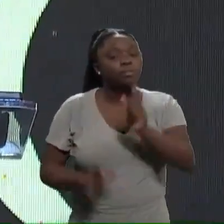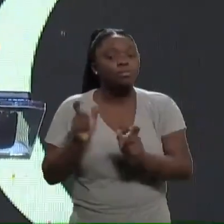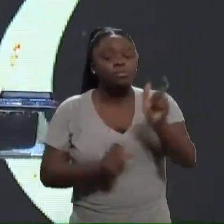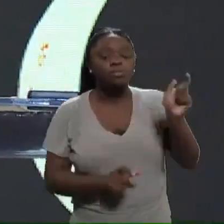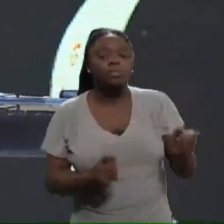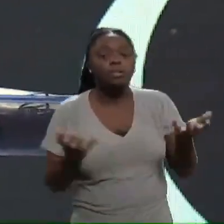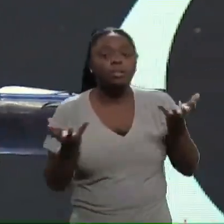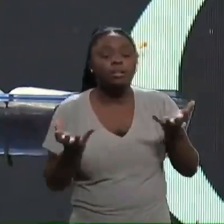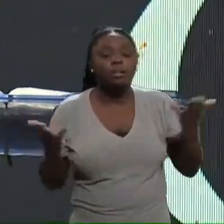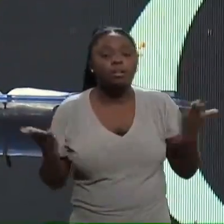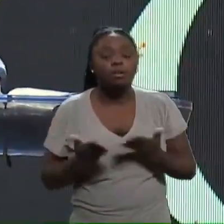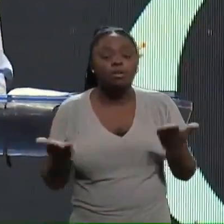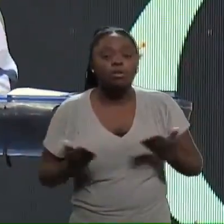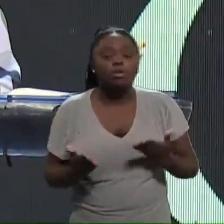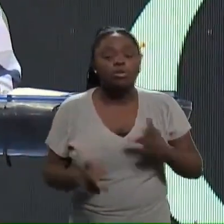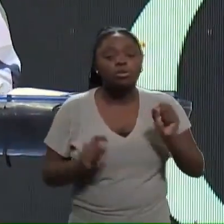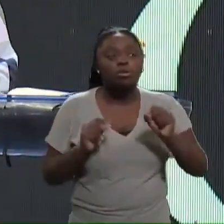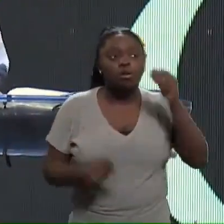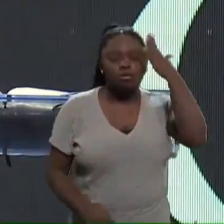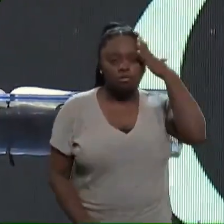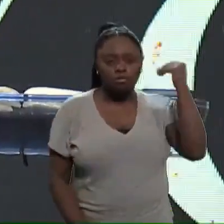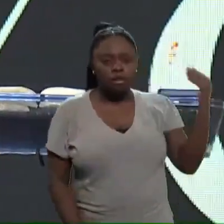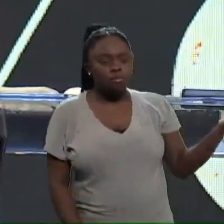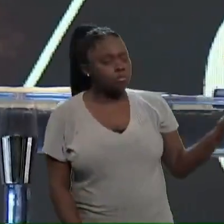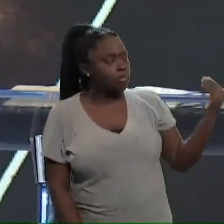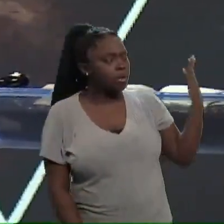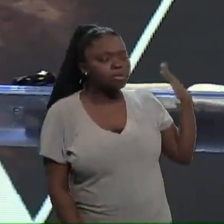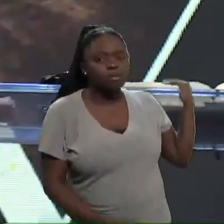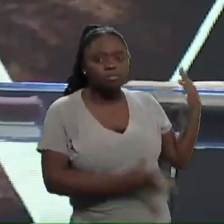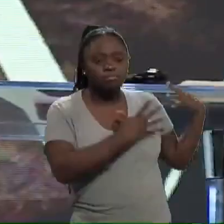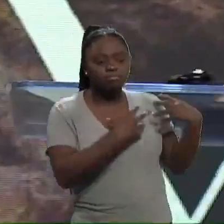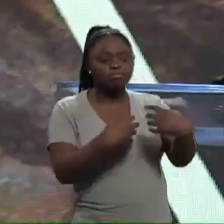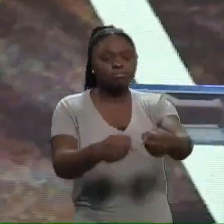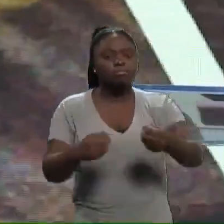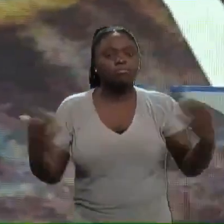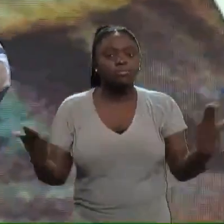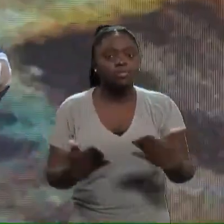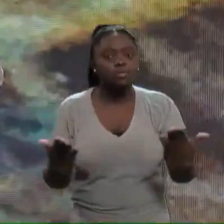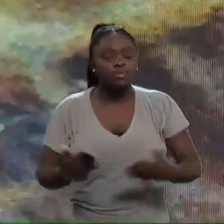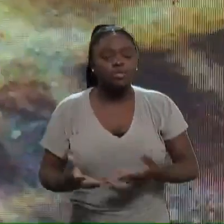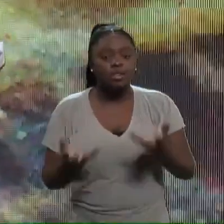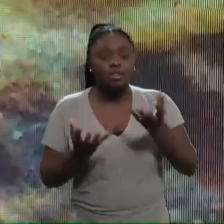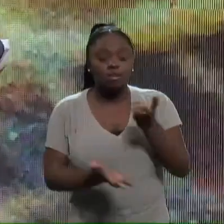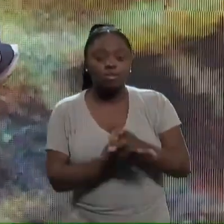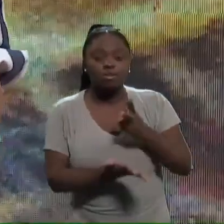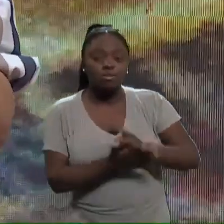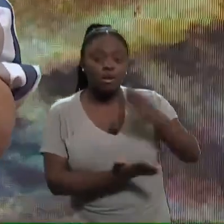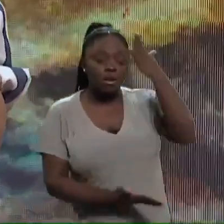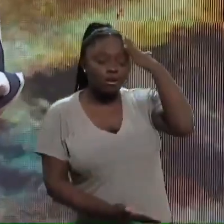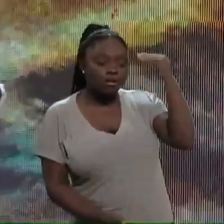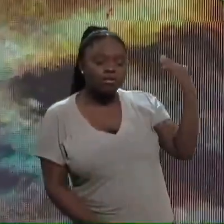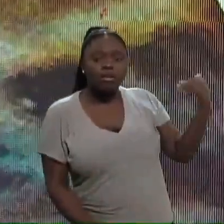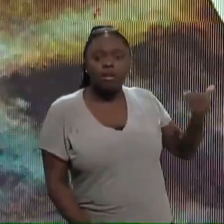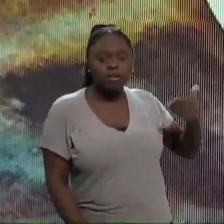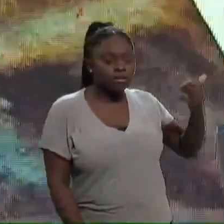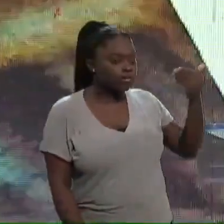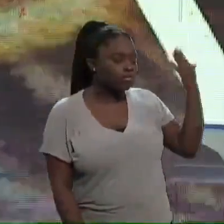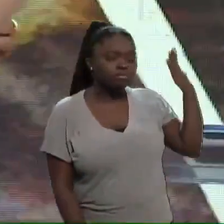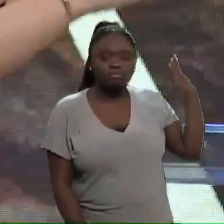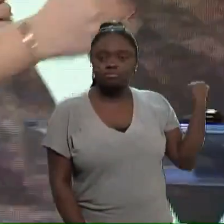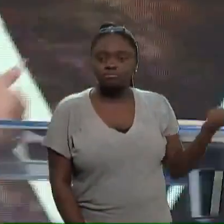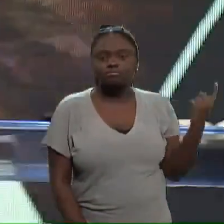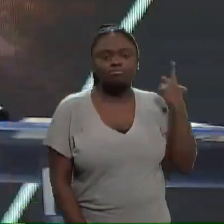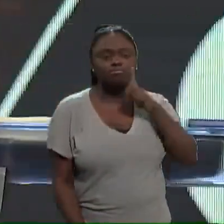para o presente a fama do passado. Tem muita gente que quer permanecer na fama passada, no status passado,